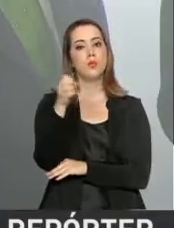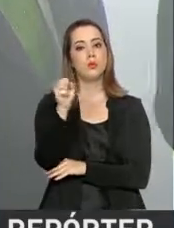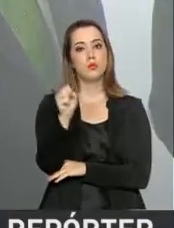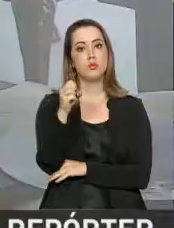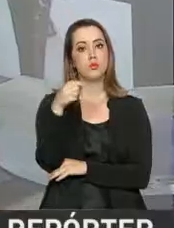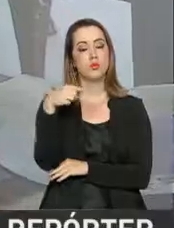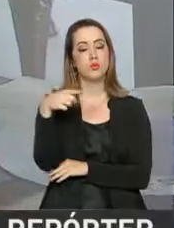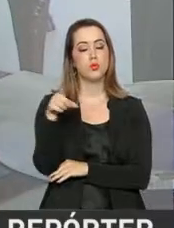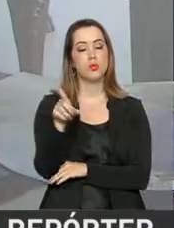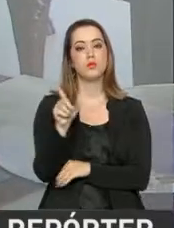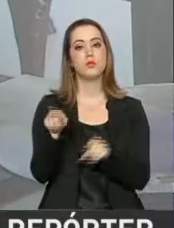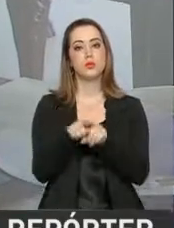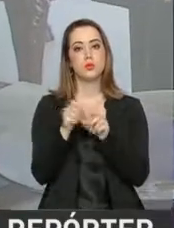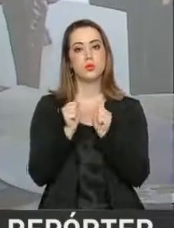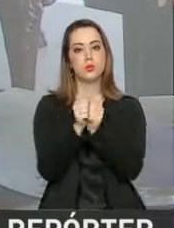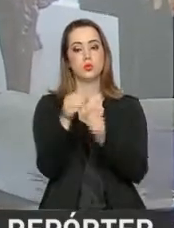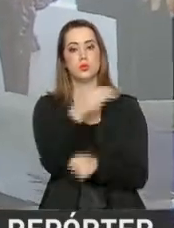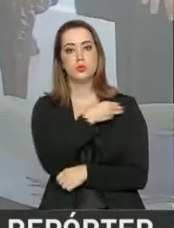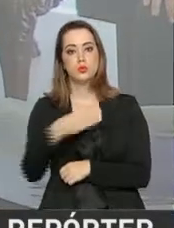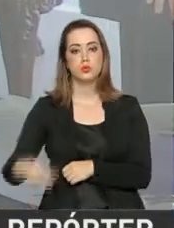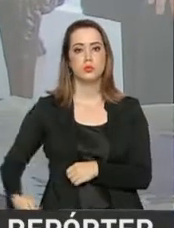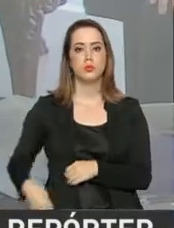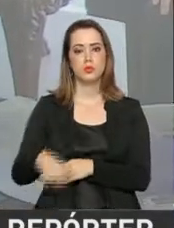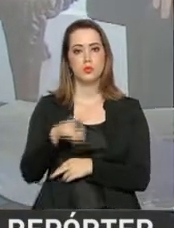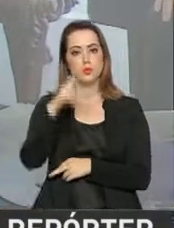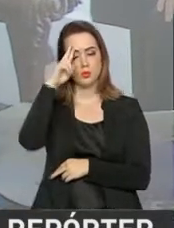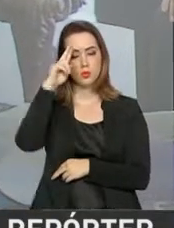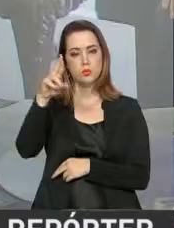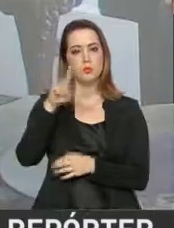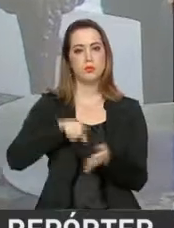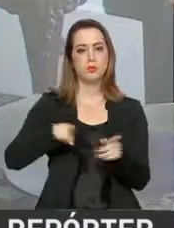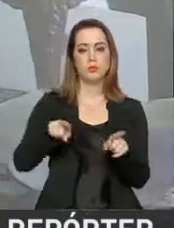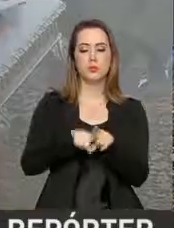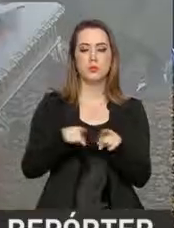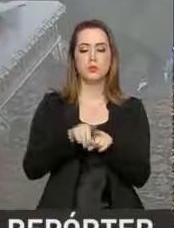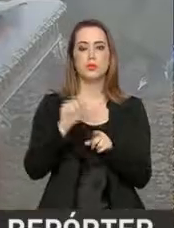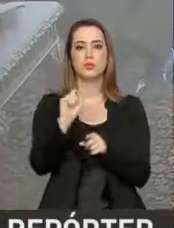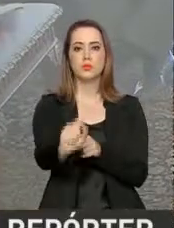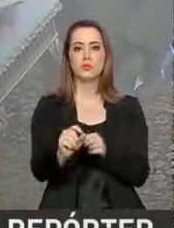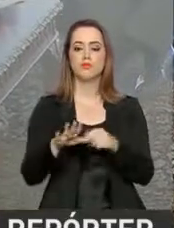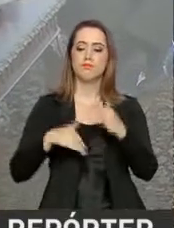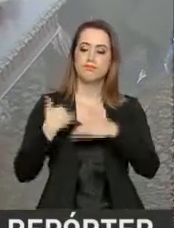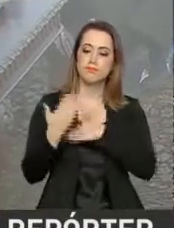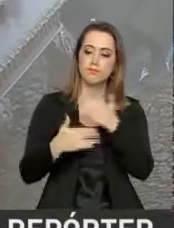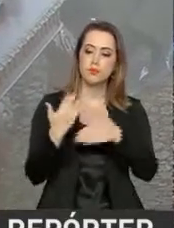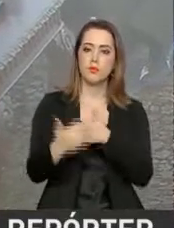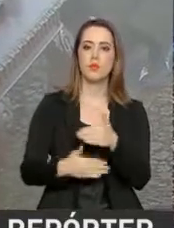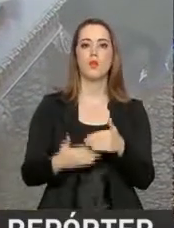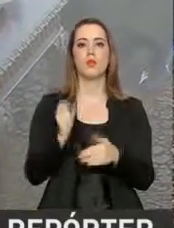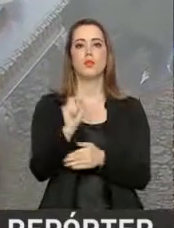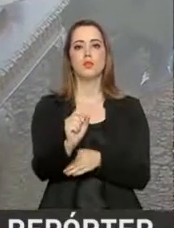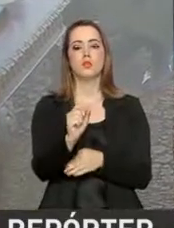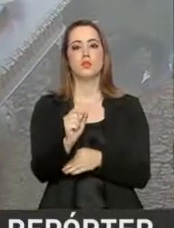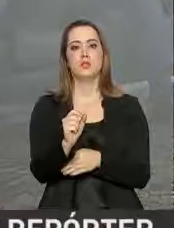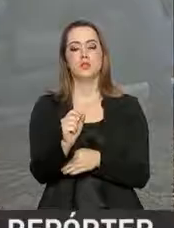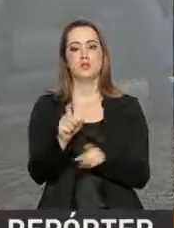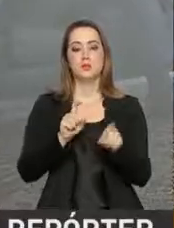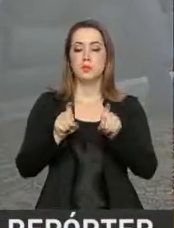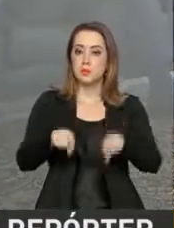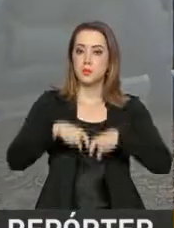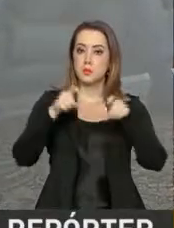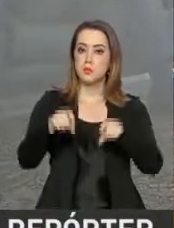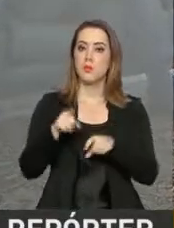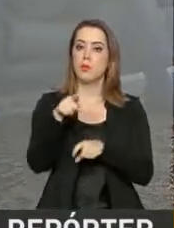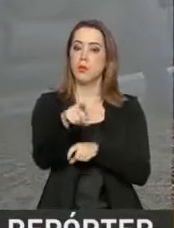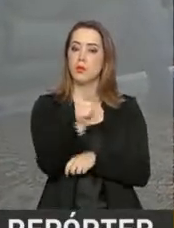e os ministros-chefe do Gabinete de Segurança Institucional, Sérgio Etchegoyen, e do Desenvolvimento Social e Agrário, Osmar Terra.